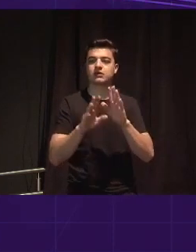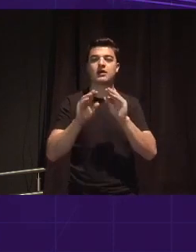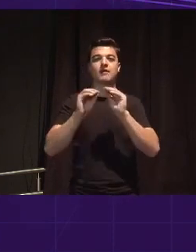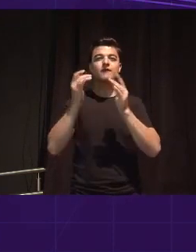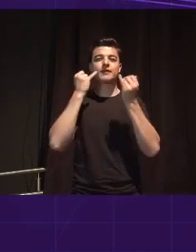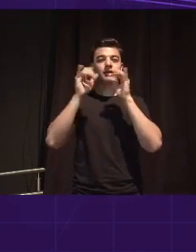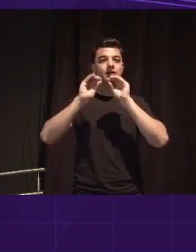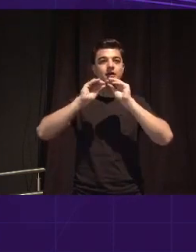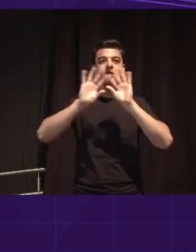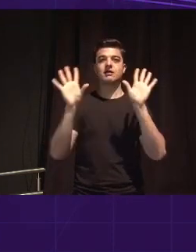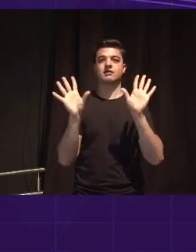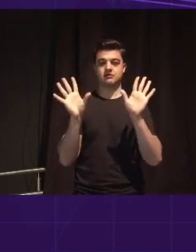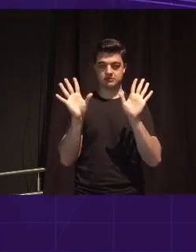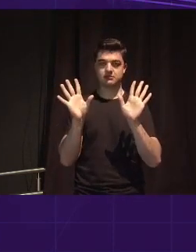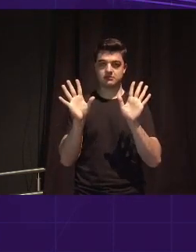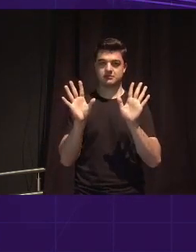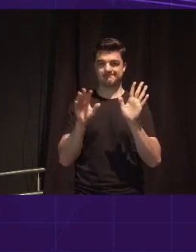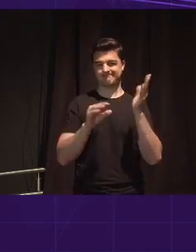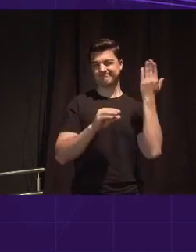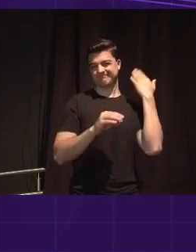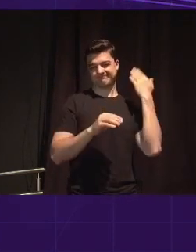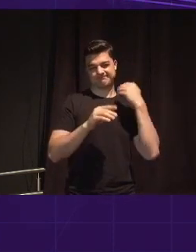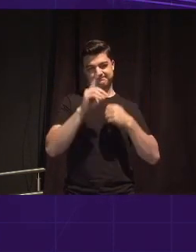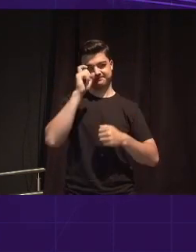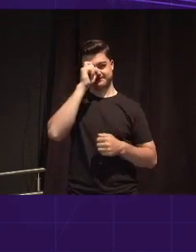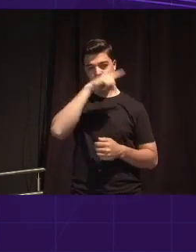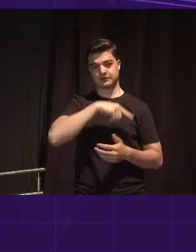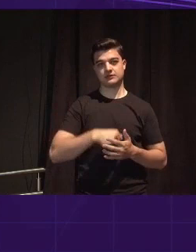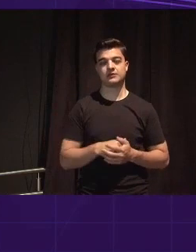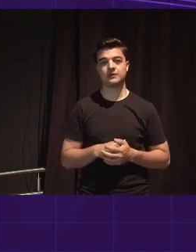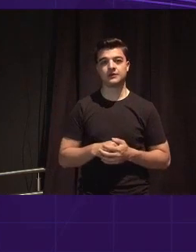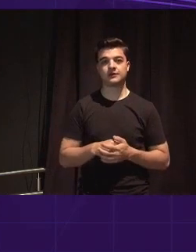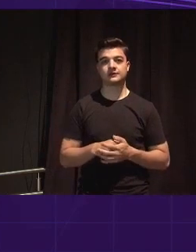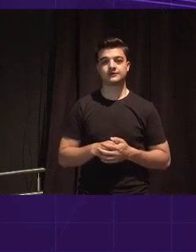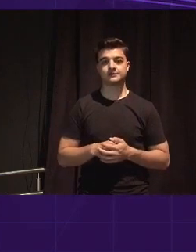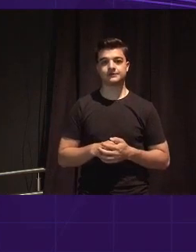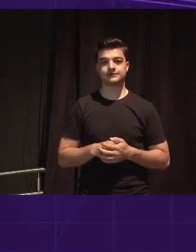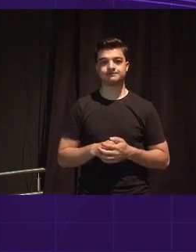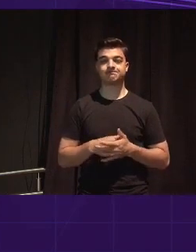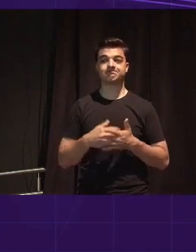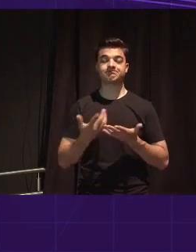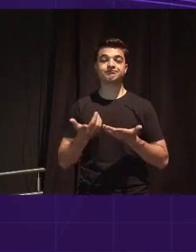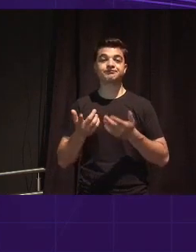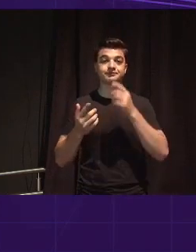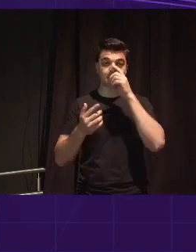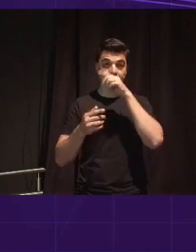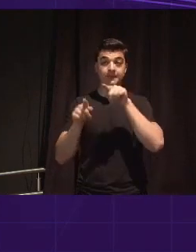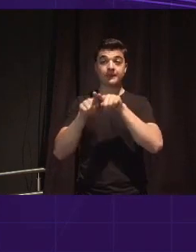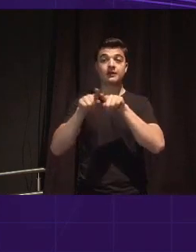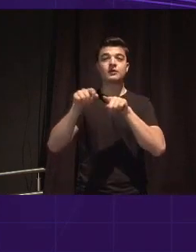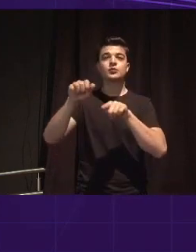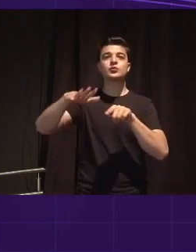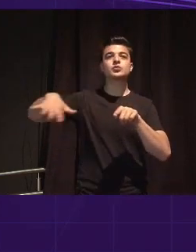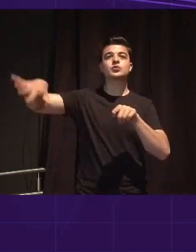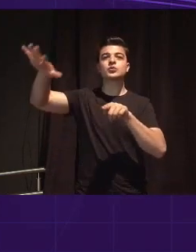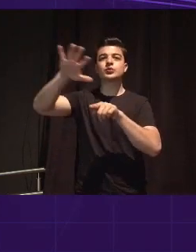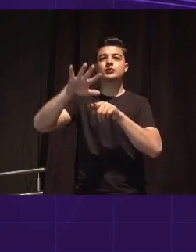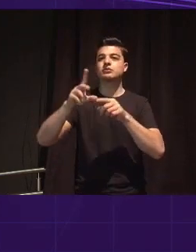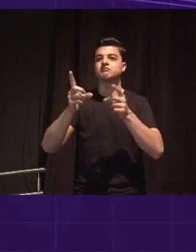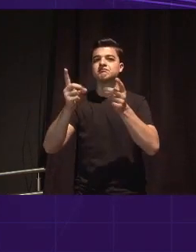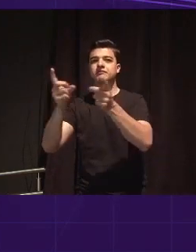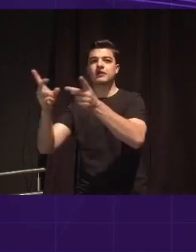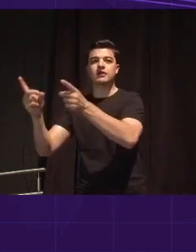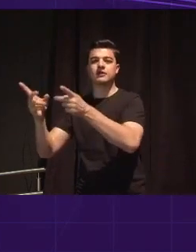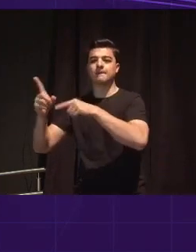produto de forma bem ligada ao que o cliente precisa, ao mercado quer, né? E a gente estava com obstáculos